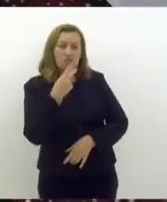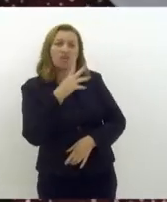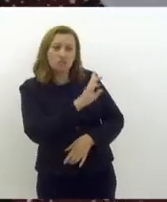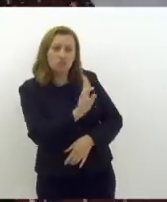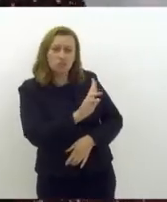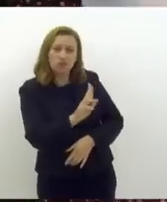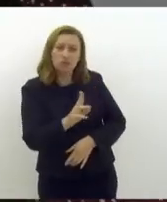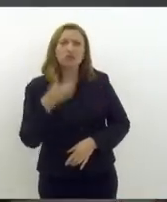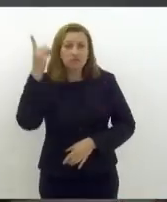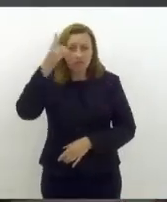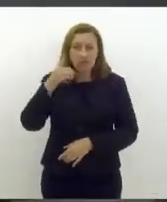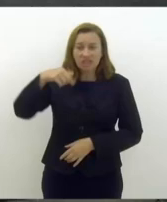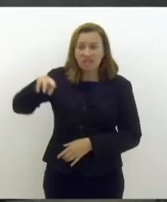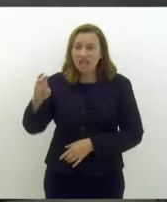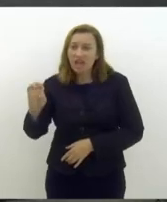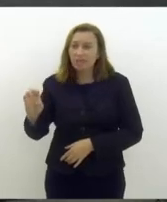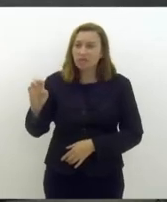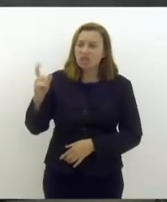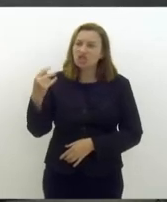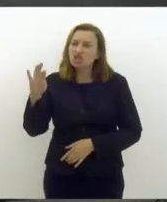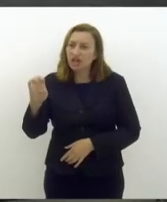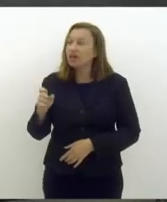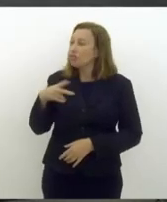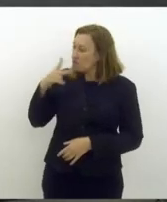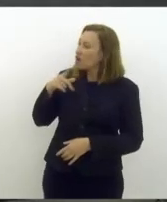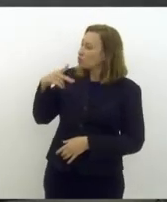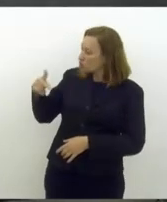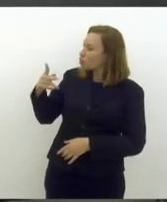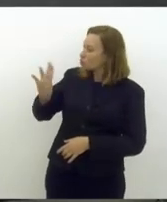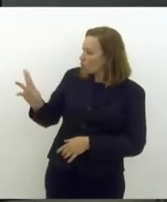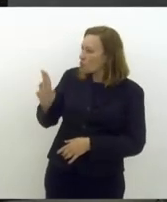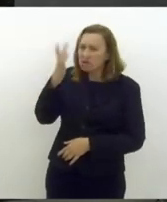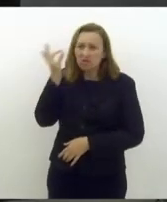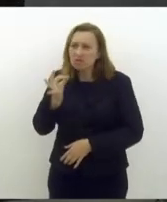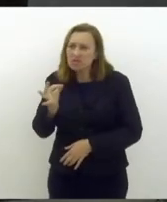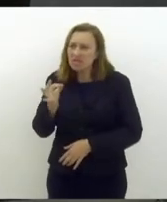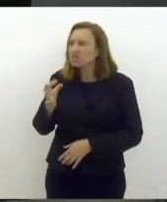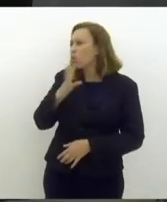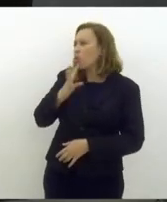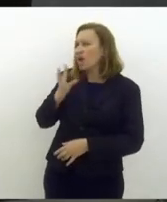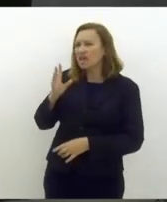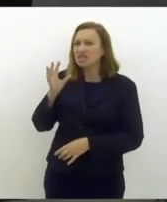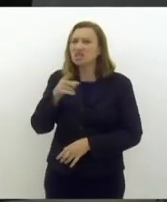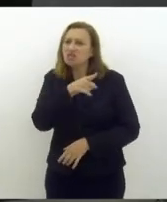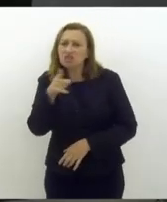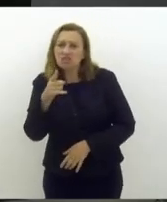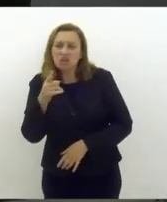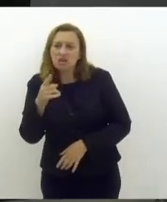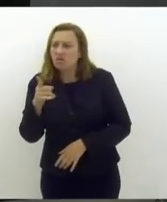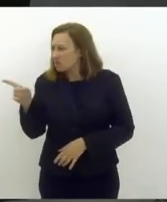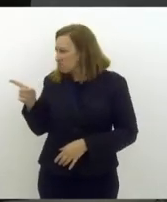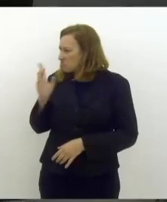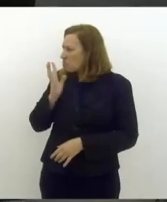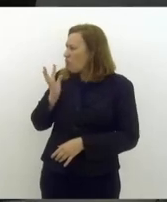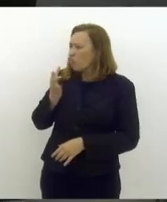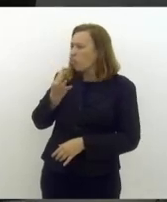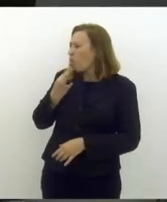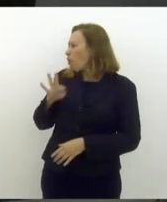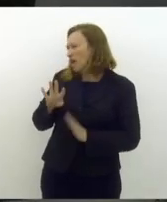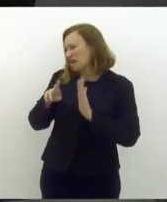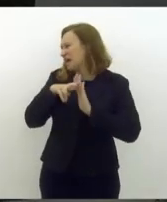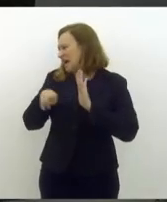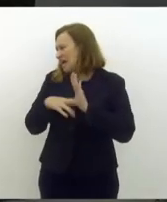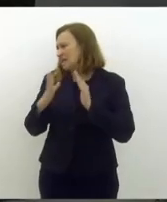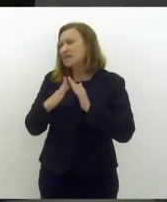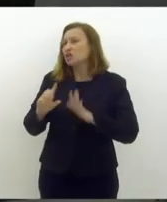Deputado Guilherme Schneider vou citar seu nome não sei se vossa excelência conhece não deve conhecer o Regimento mas o Regimento dessa casa